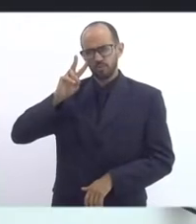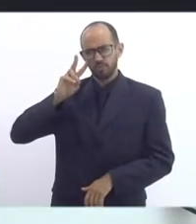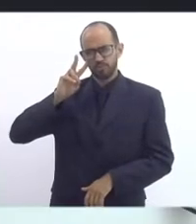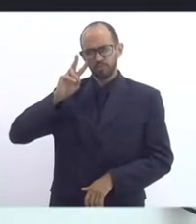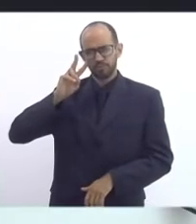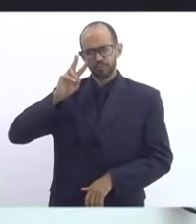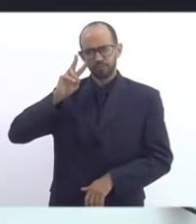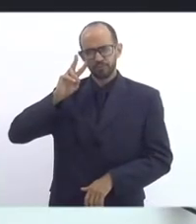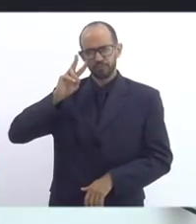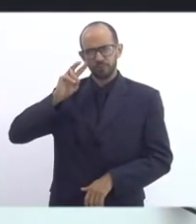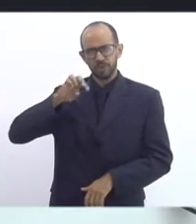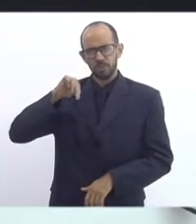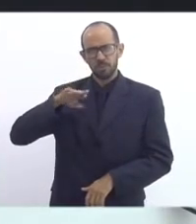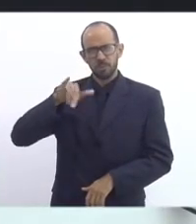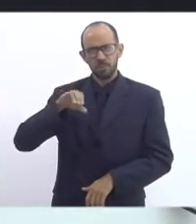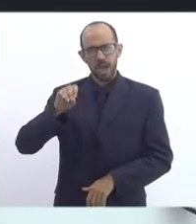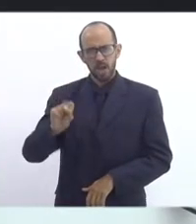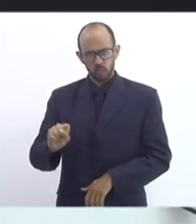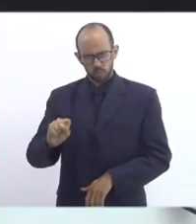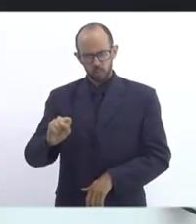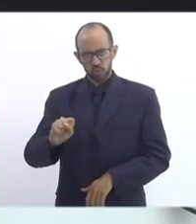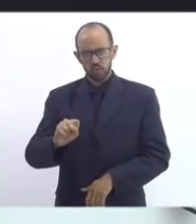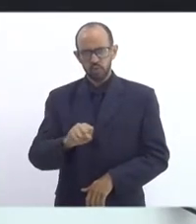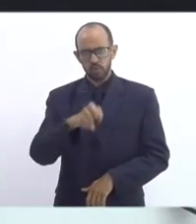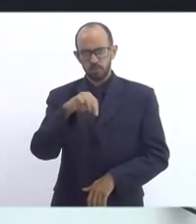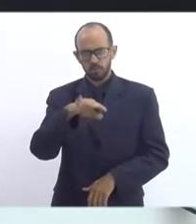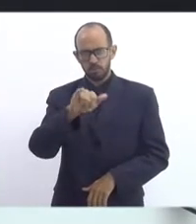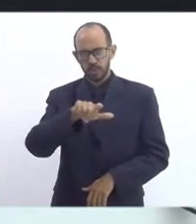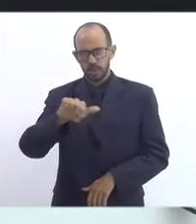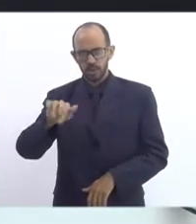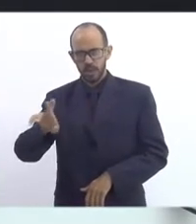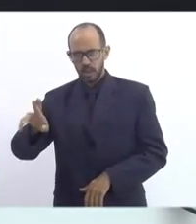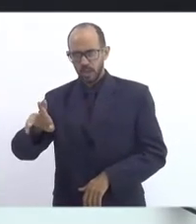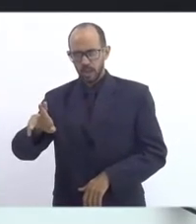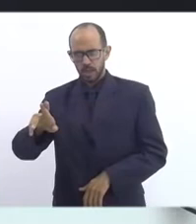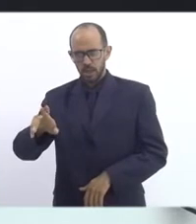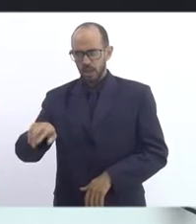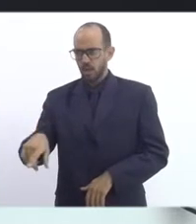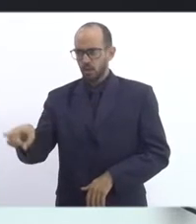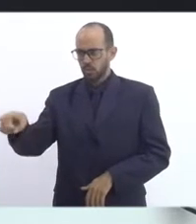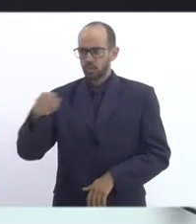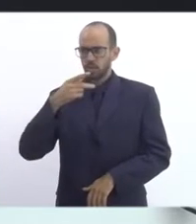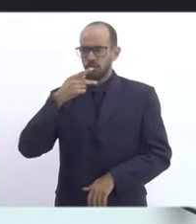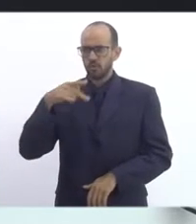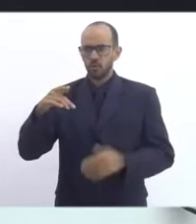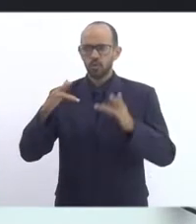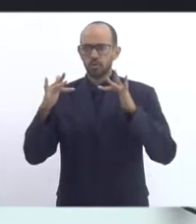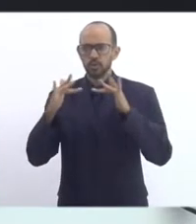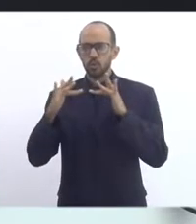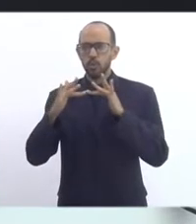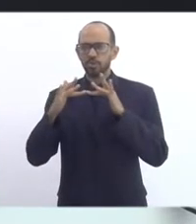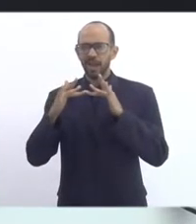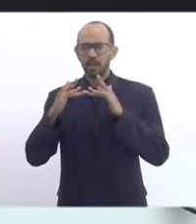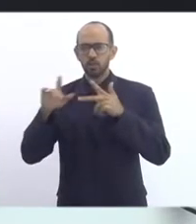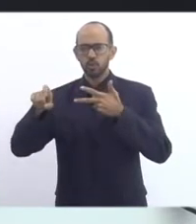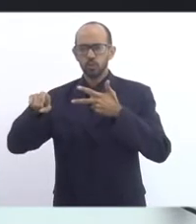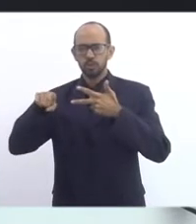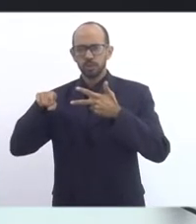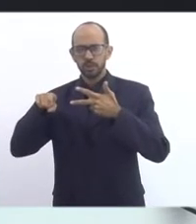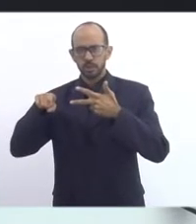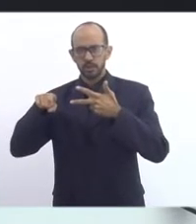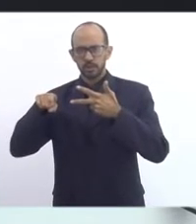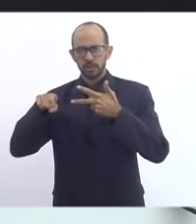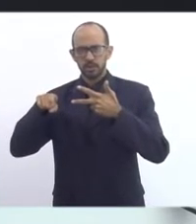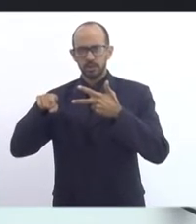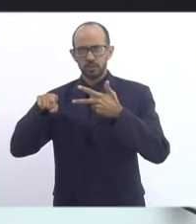é a do Marcos Mille mesmo. O senhor ficou de fazer um contato com o executivo, essa decisão